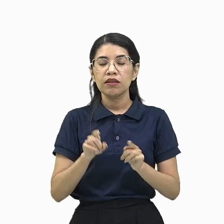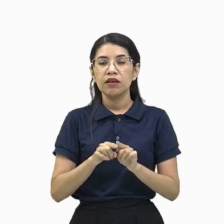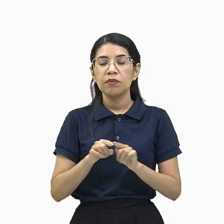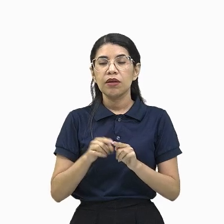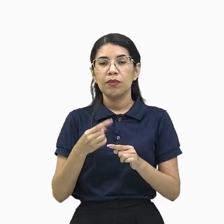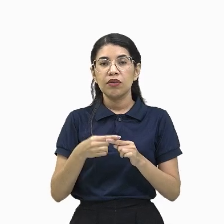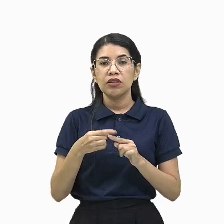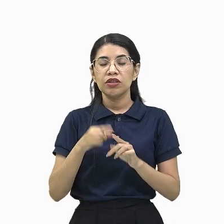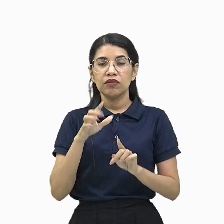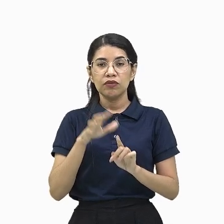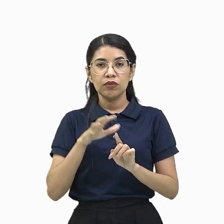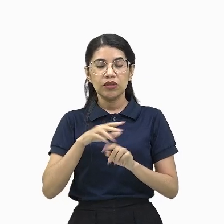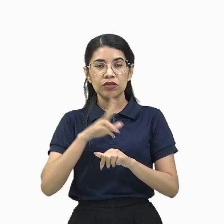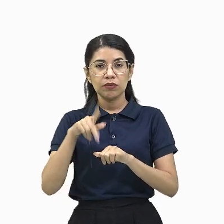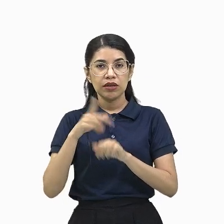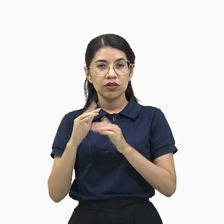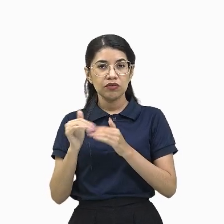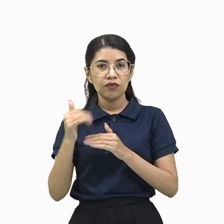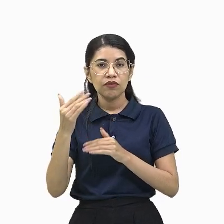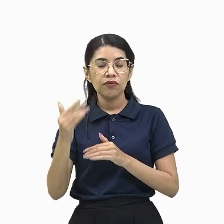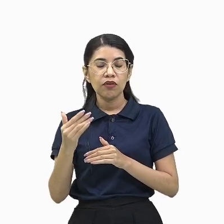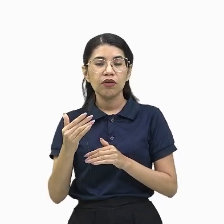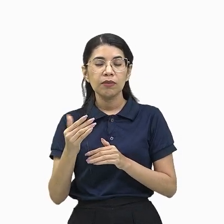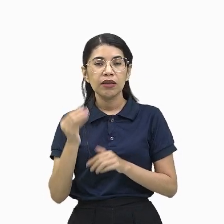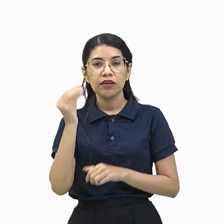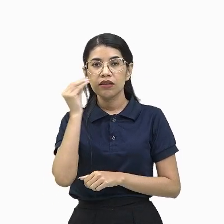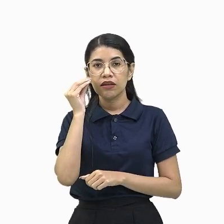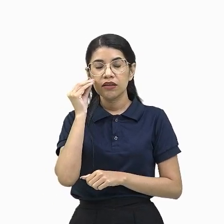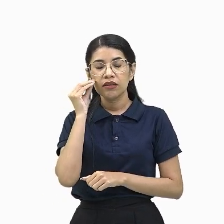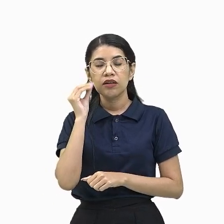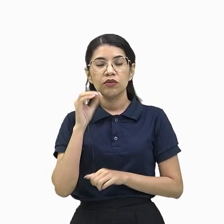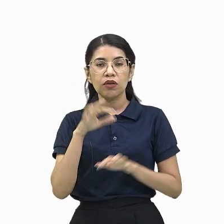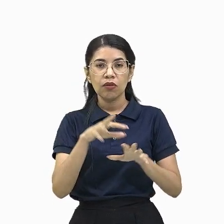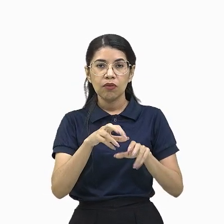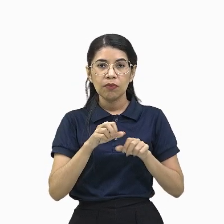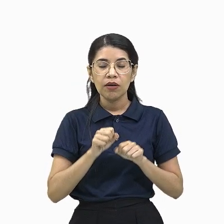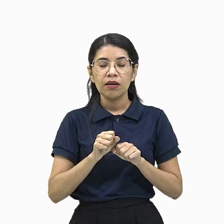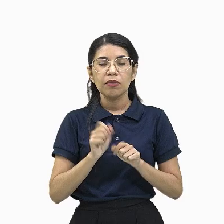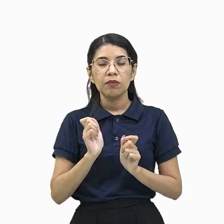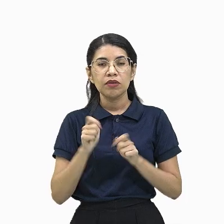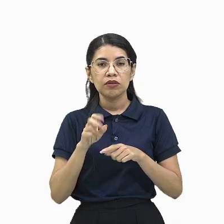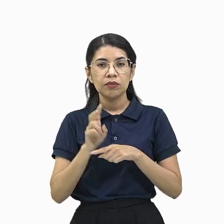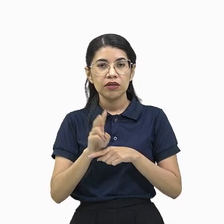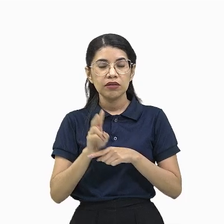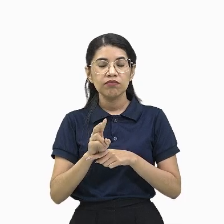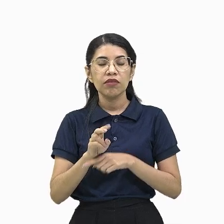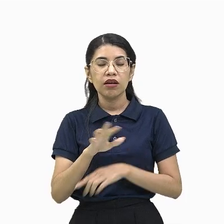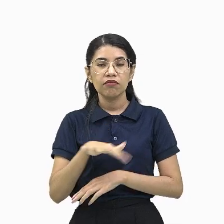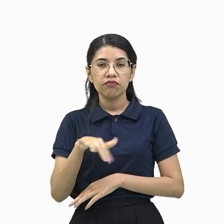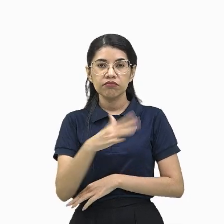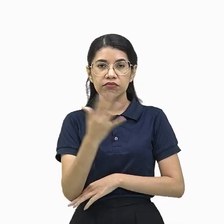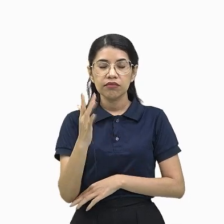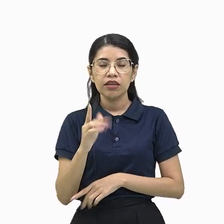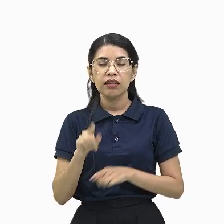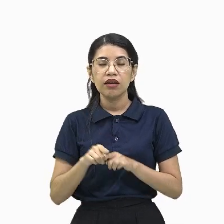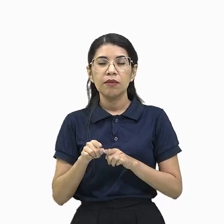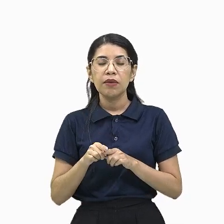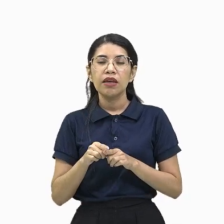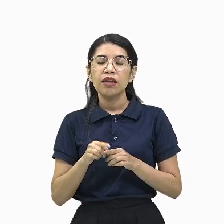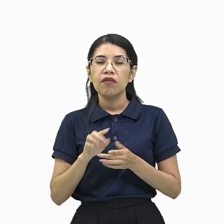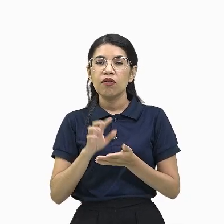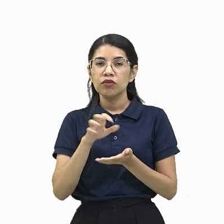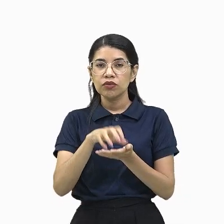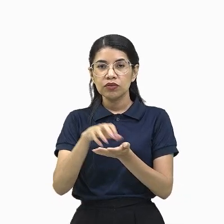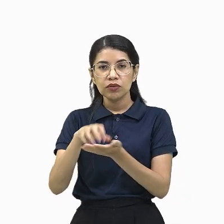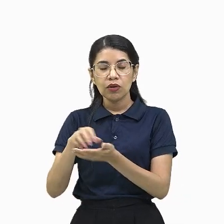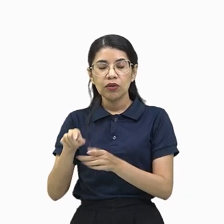pressões internacionais sobre sua preservação. Então, BASA, Sudam, abertura de rodovias como a